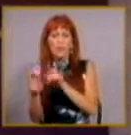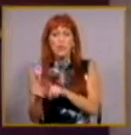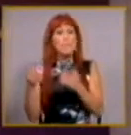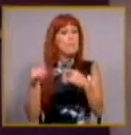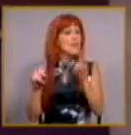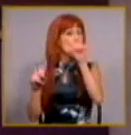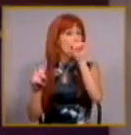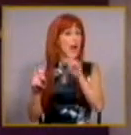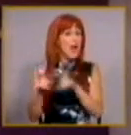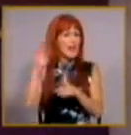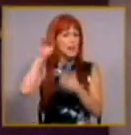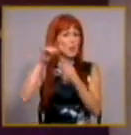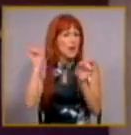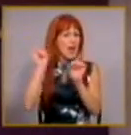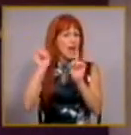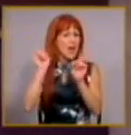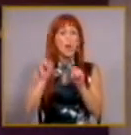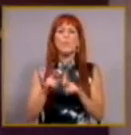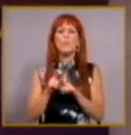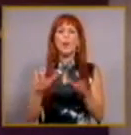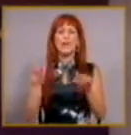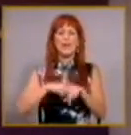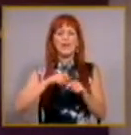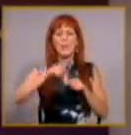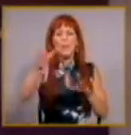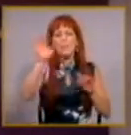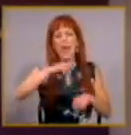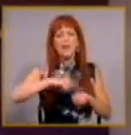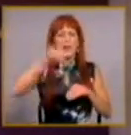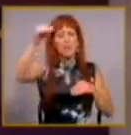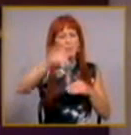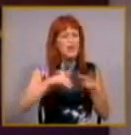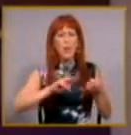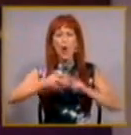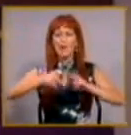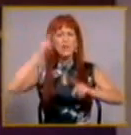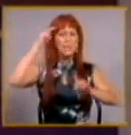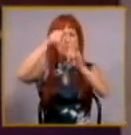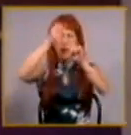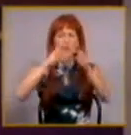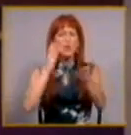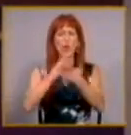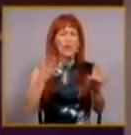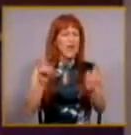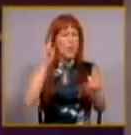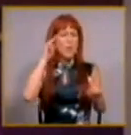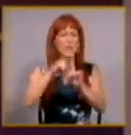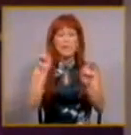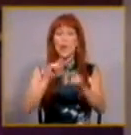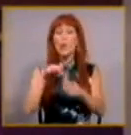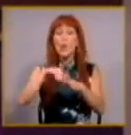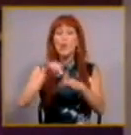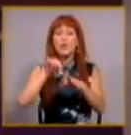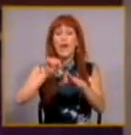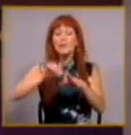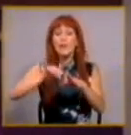mas não é essa a solução, porque ser com mais tempo, ser com menos tempo, a alteração das metas não é esse o objetivo, porque a grande questão é o seu conteúdo e o